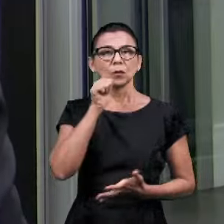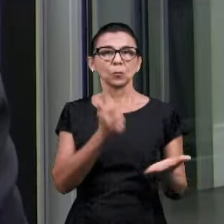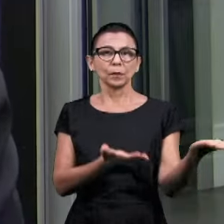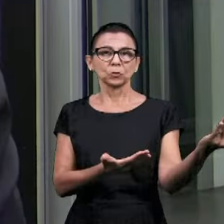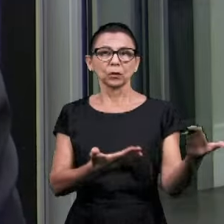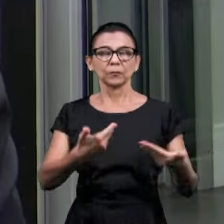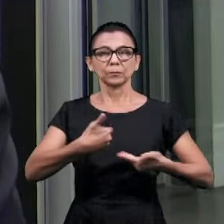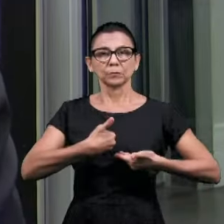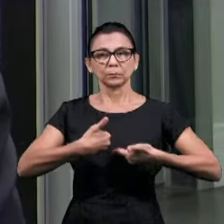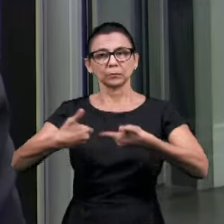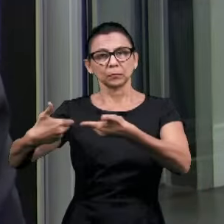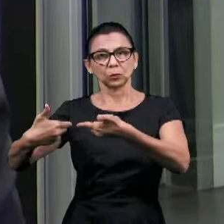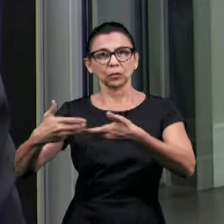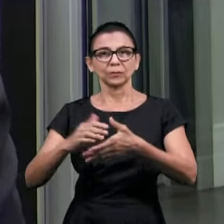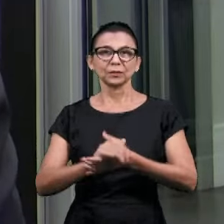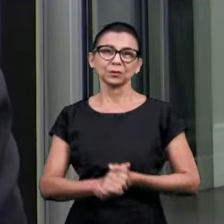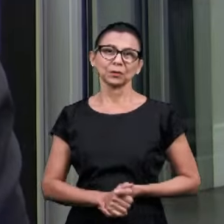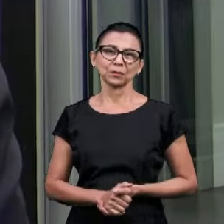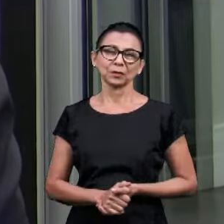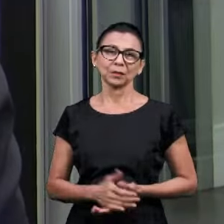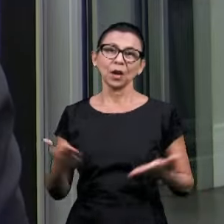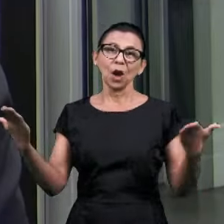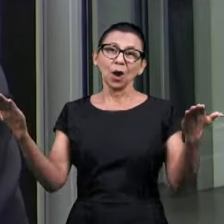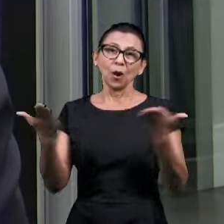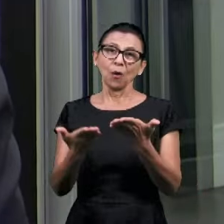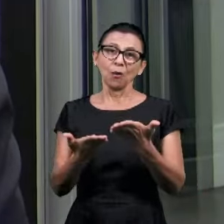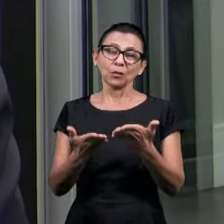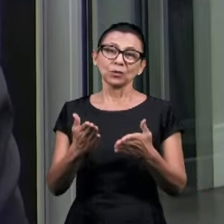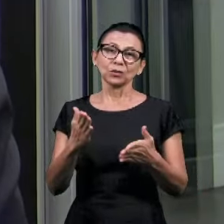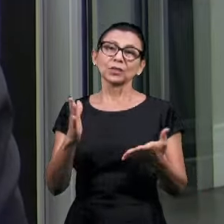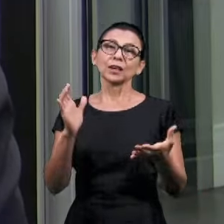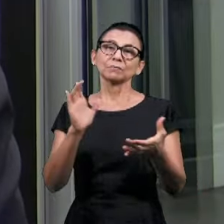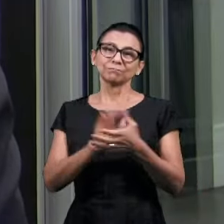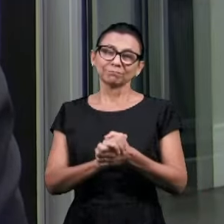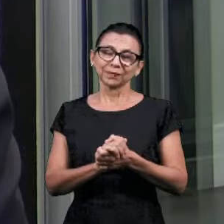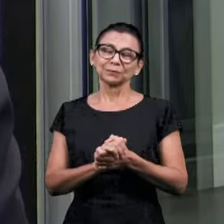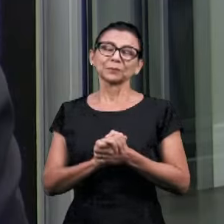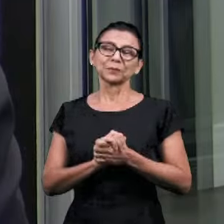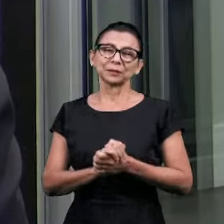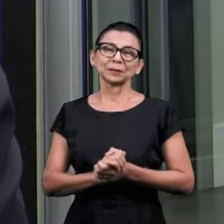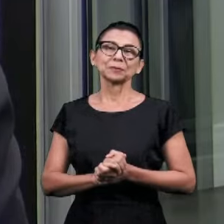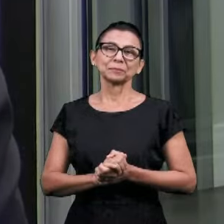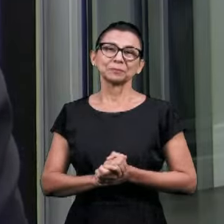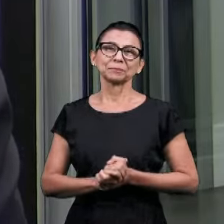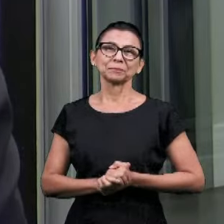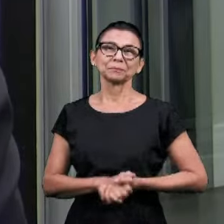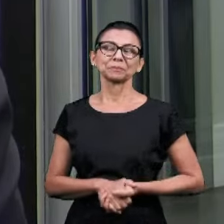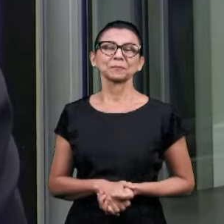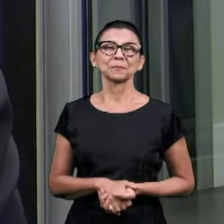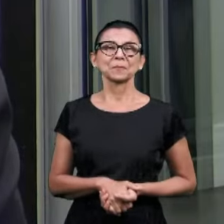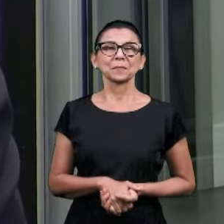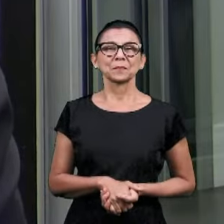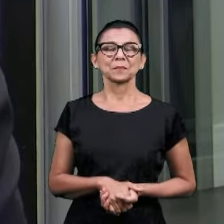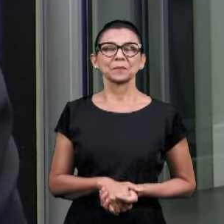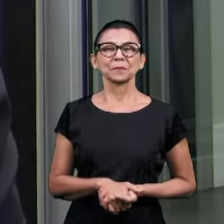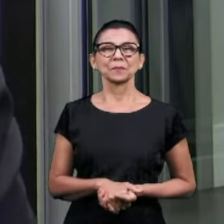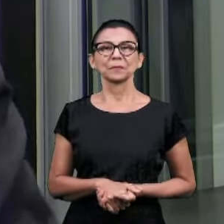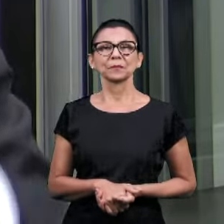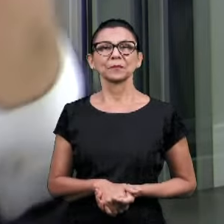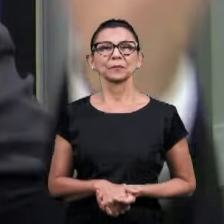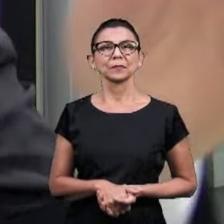hoje é a minha esposa. E na época eu trabalhava